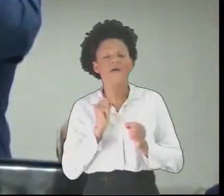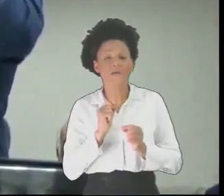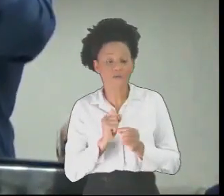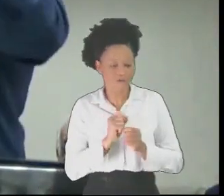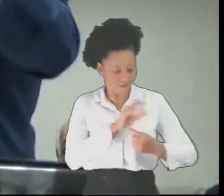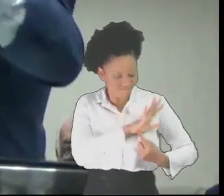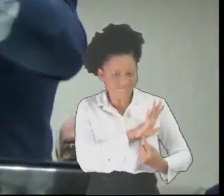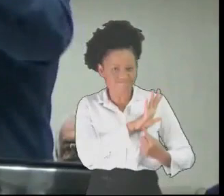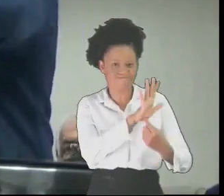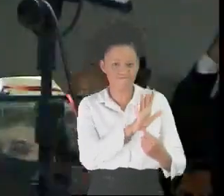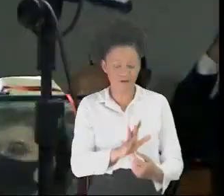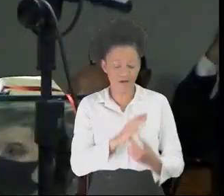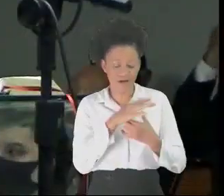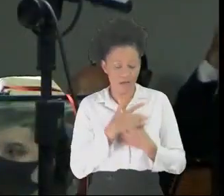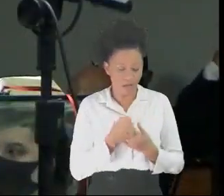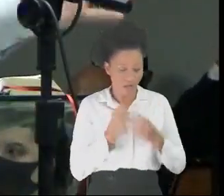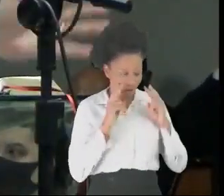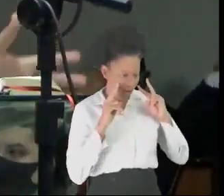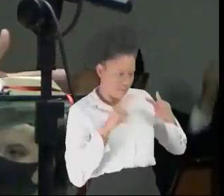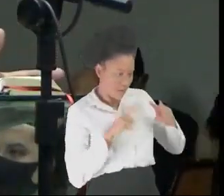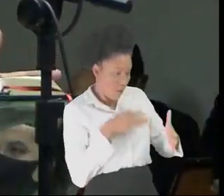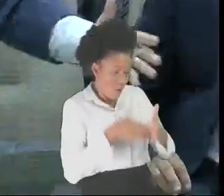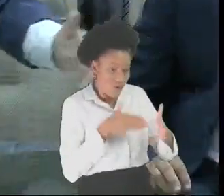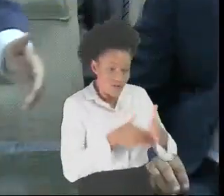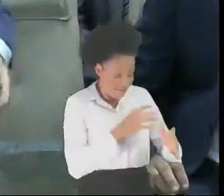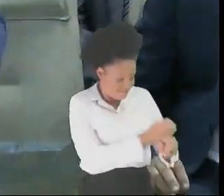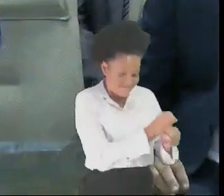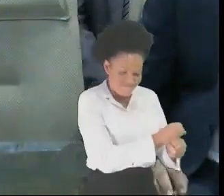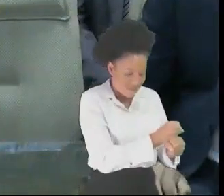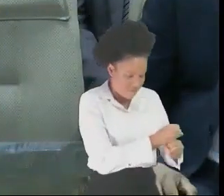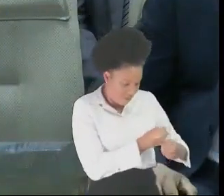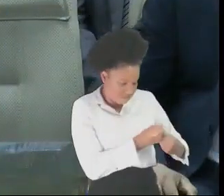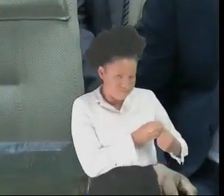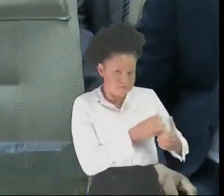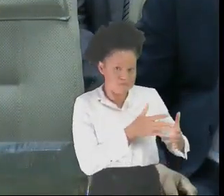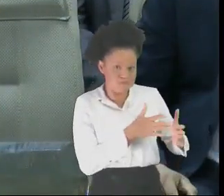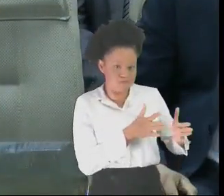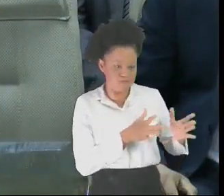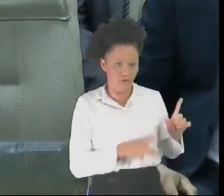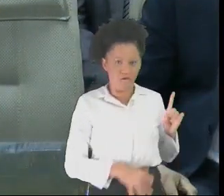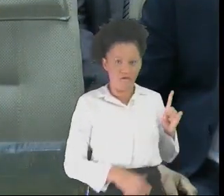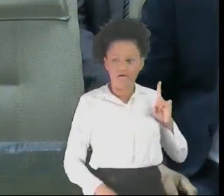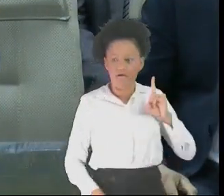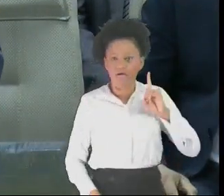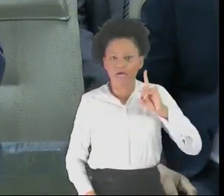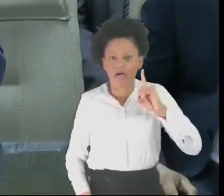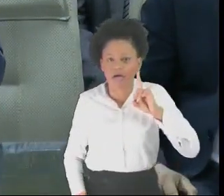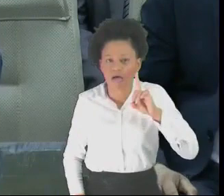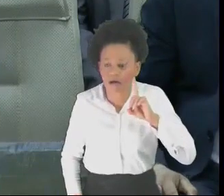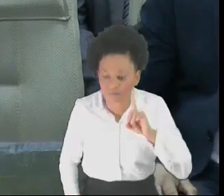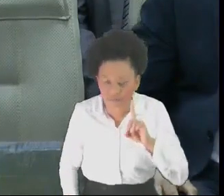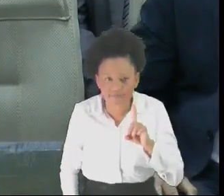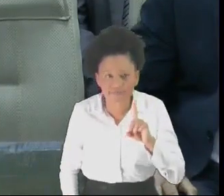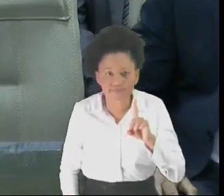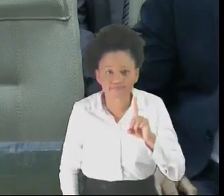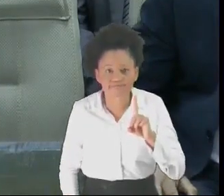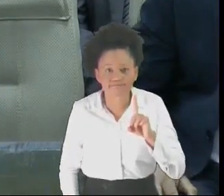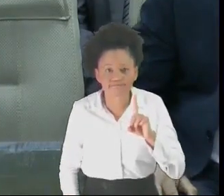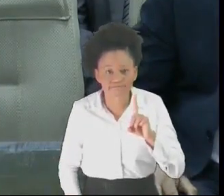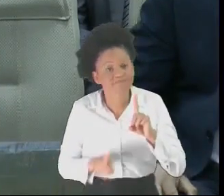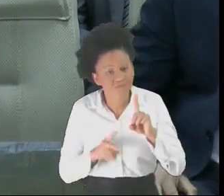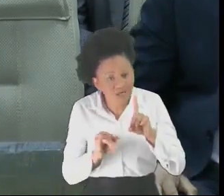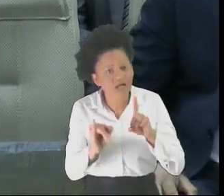véu vai ser tirado, o impedimento vai ser tirado, e ele vai botar as caras. Ele vai